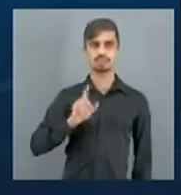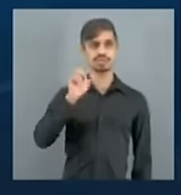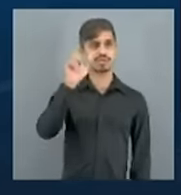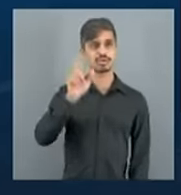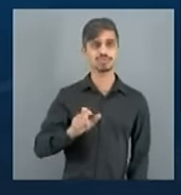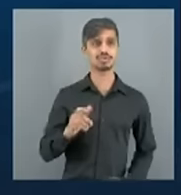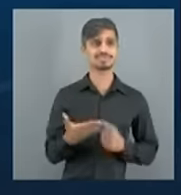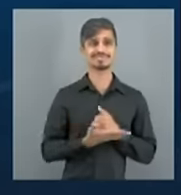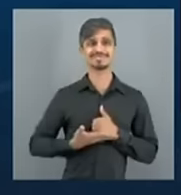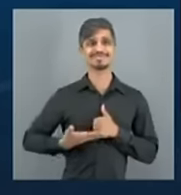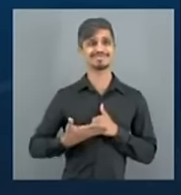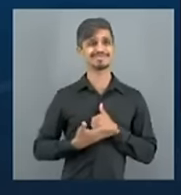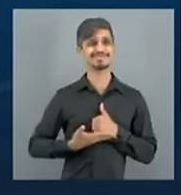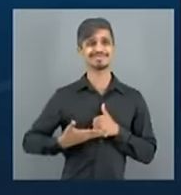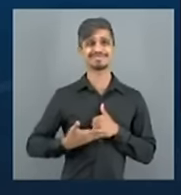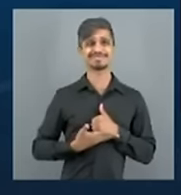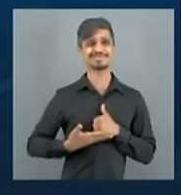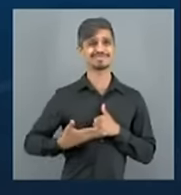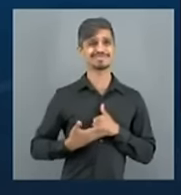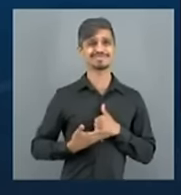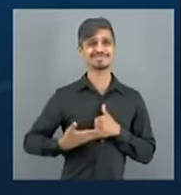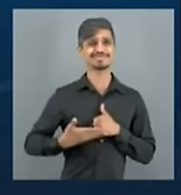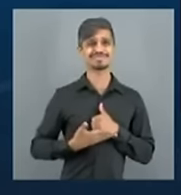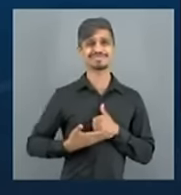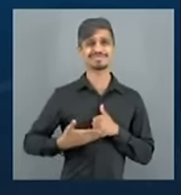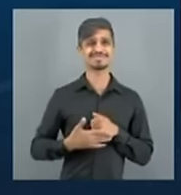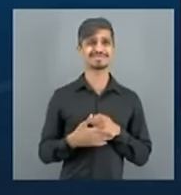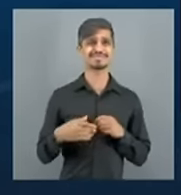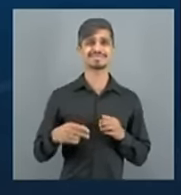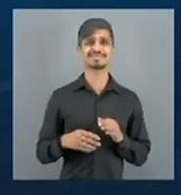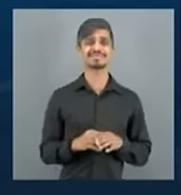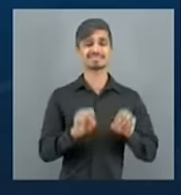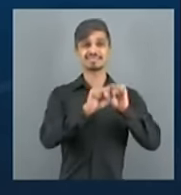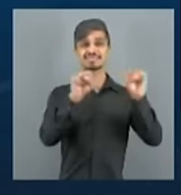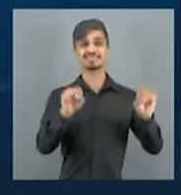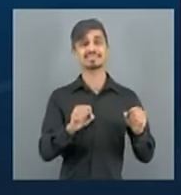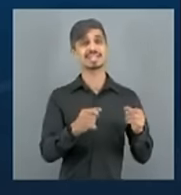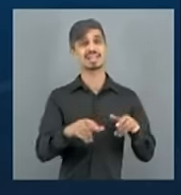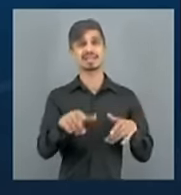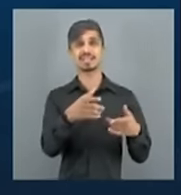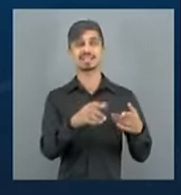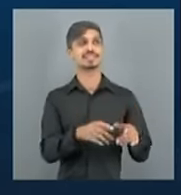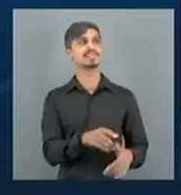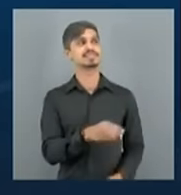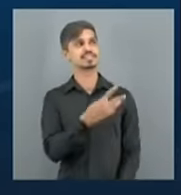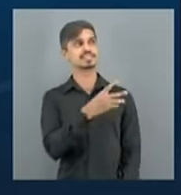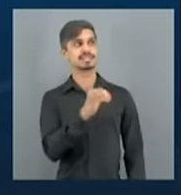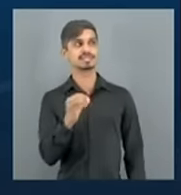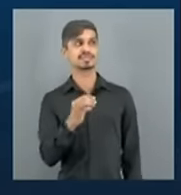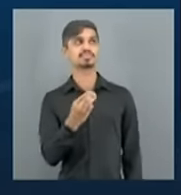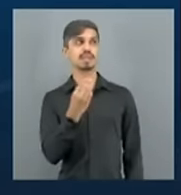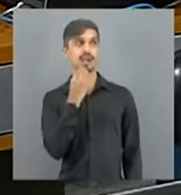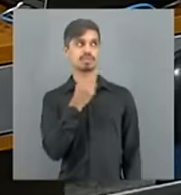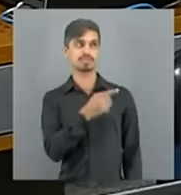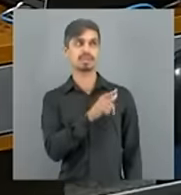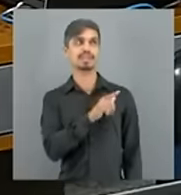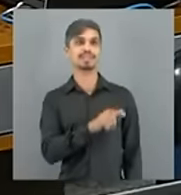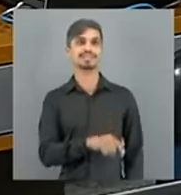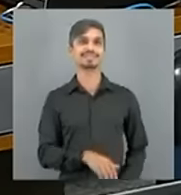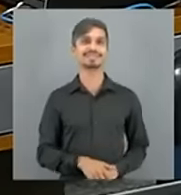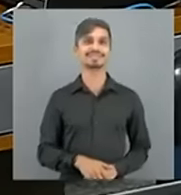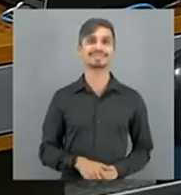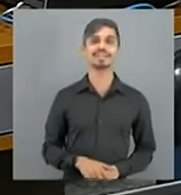apenas um lambari no meio do sistema. Um lambari de 300 milhões. Alguma outra